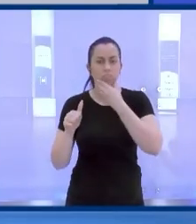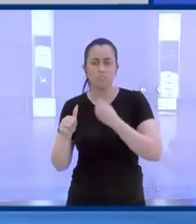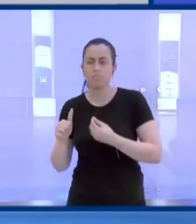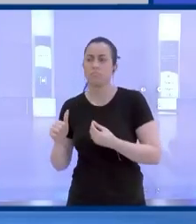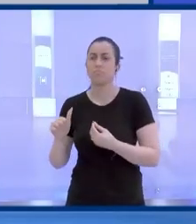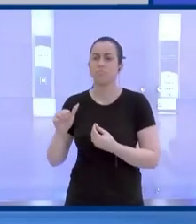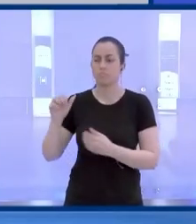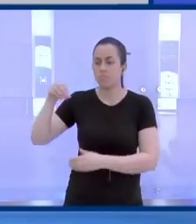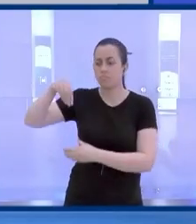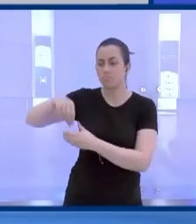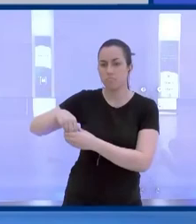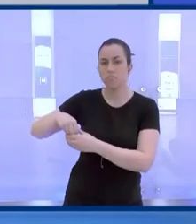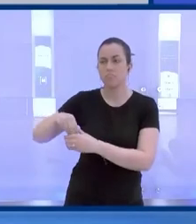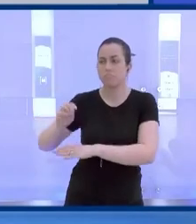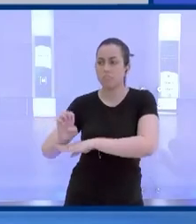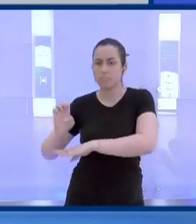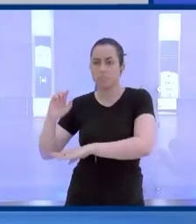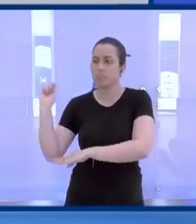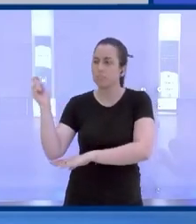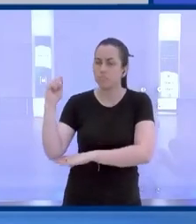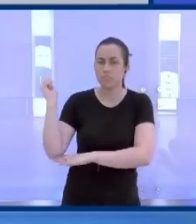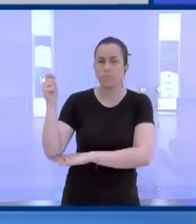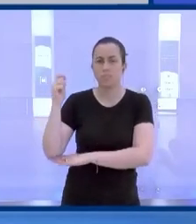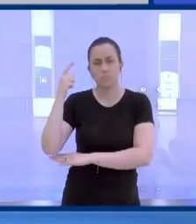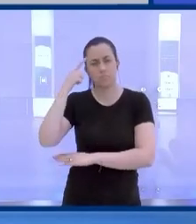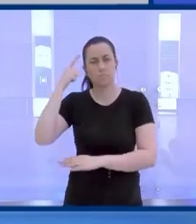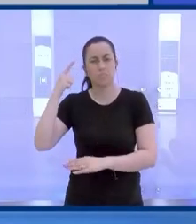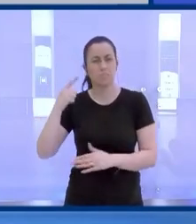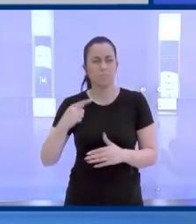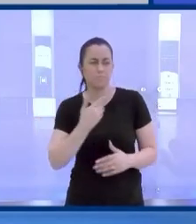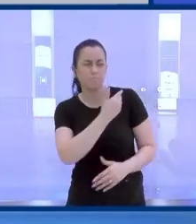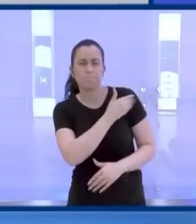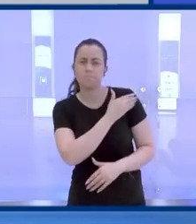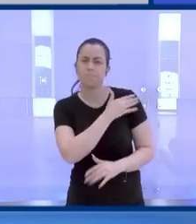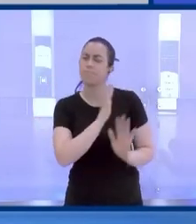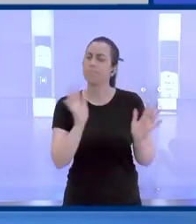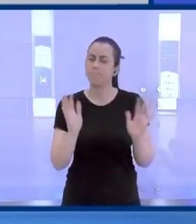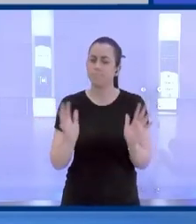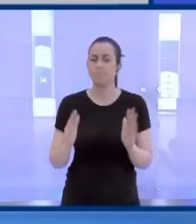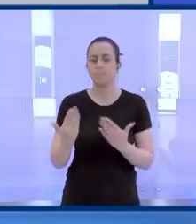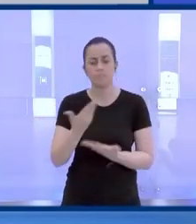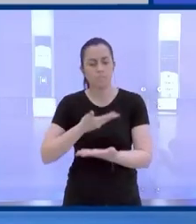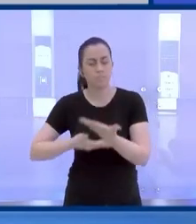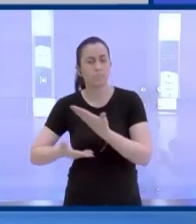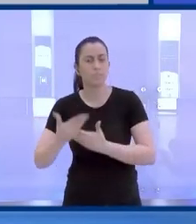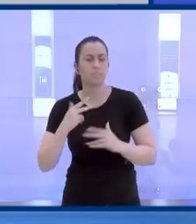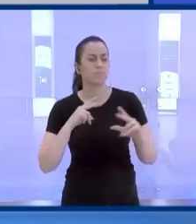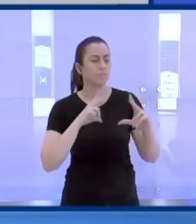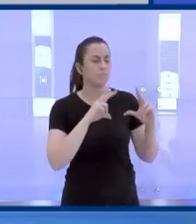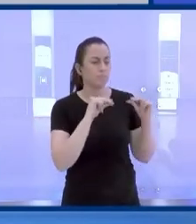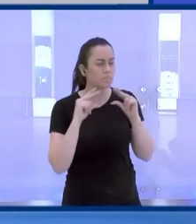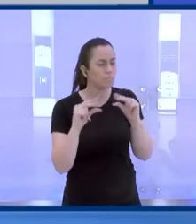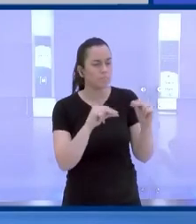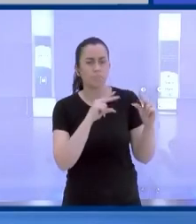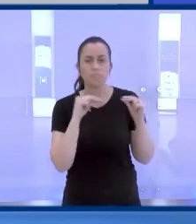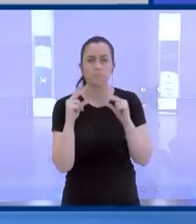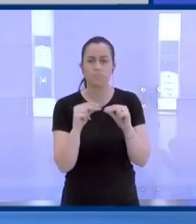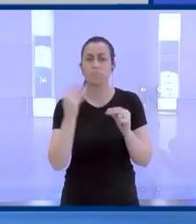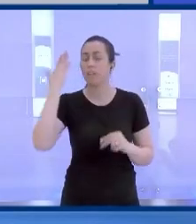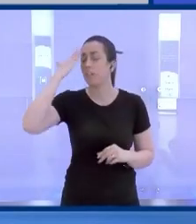tratar estes assuntos como tabu, seja ter feito com que os